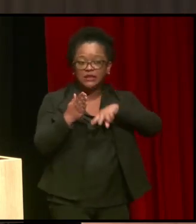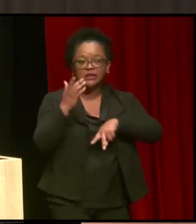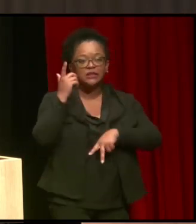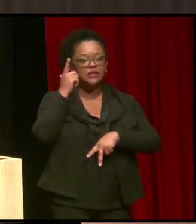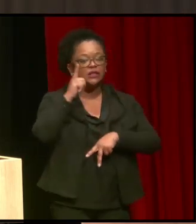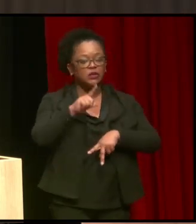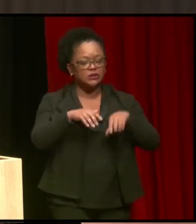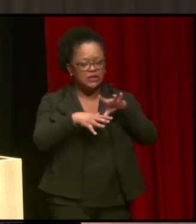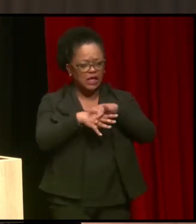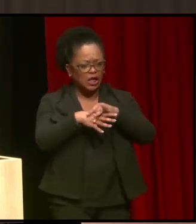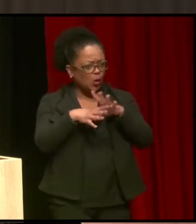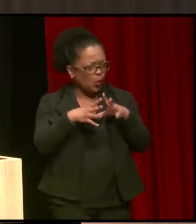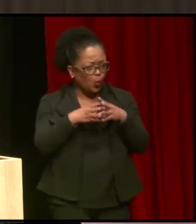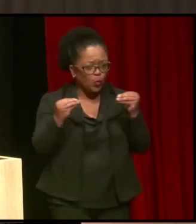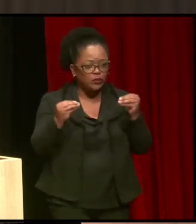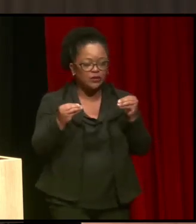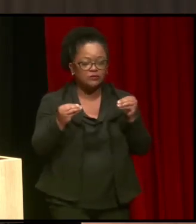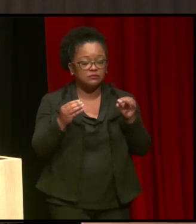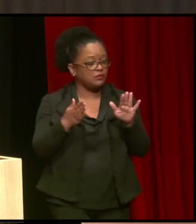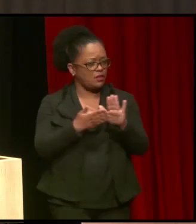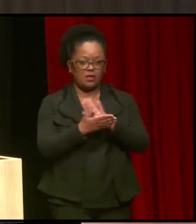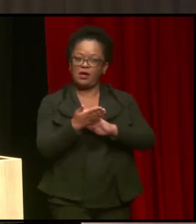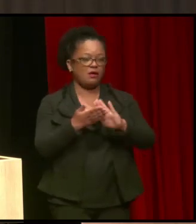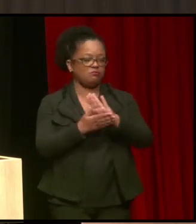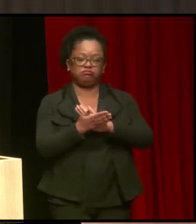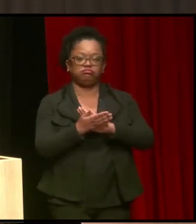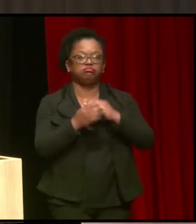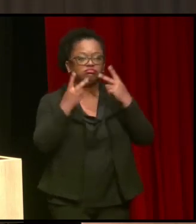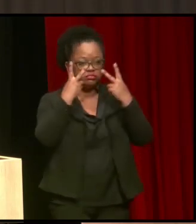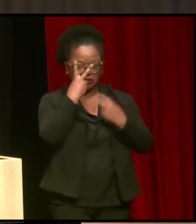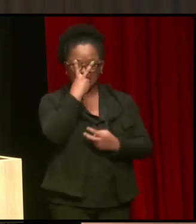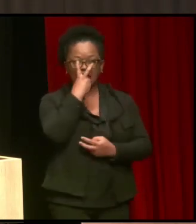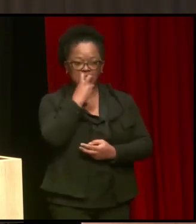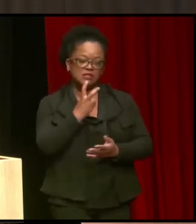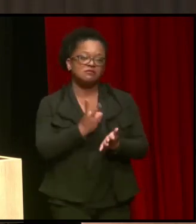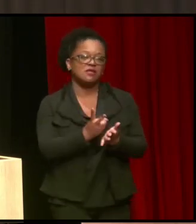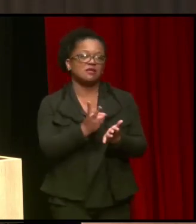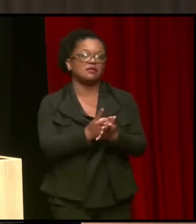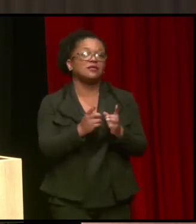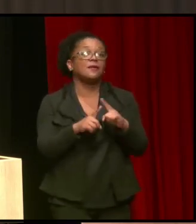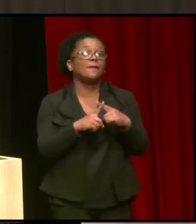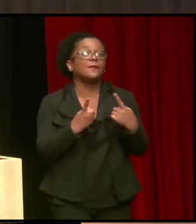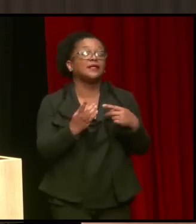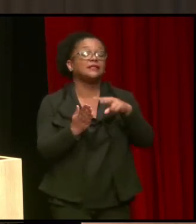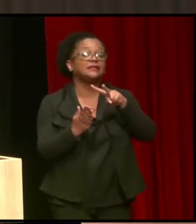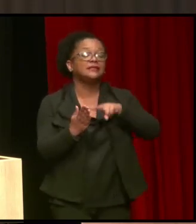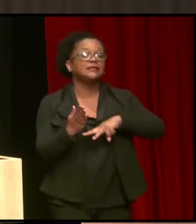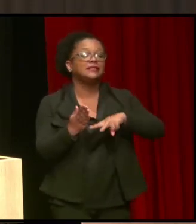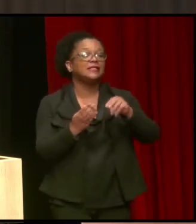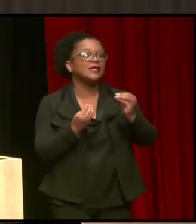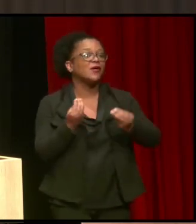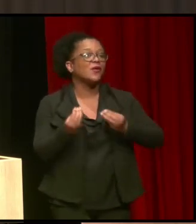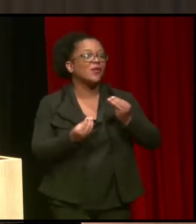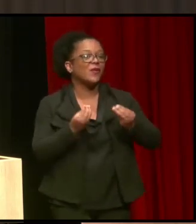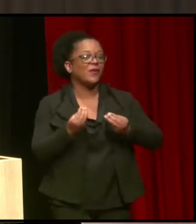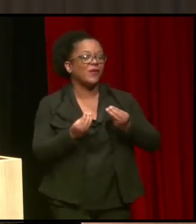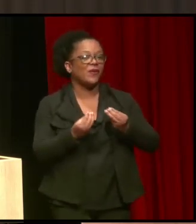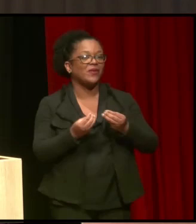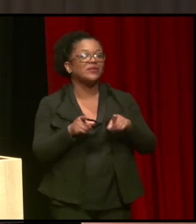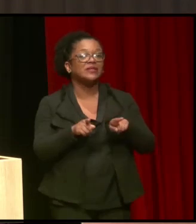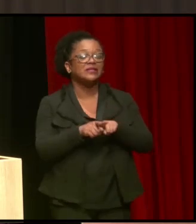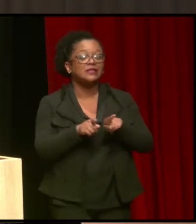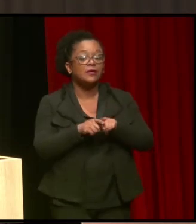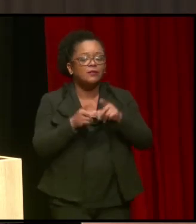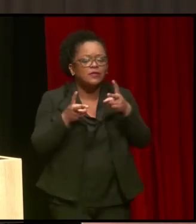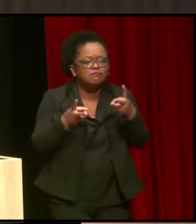foi curado da cegueira, ele é cego. E ele está lendo a palavra de Deus, ele vê. E ele começa a ver